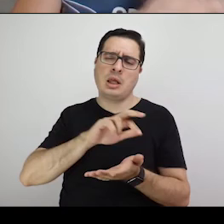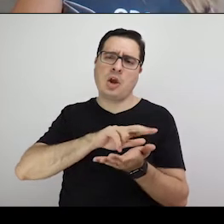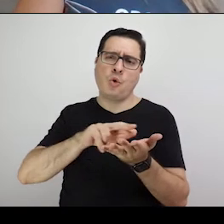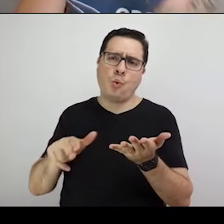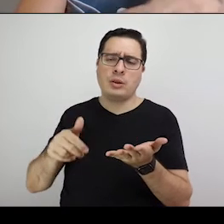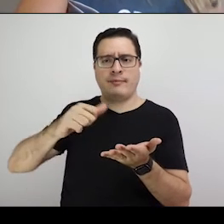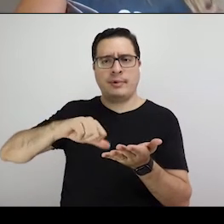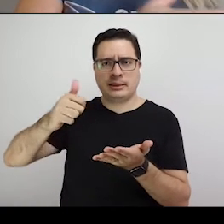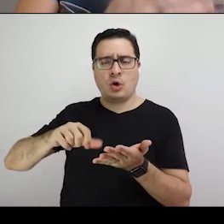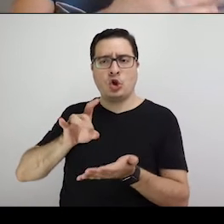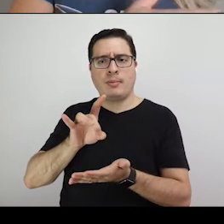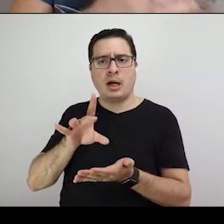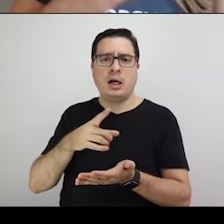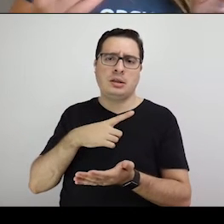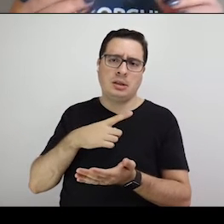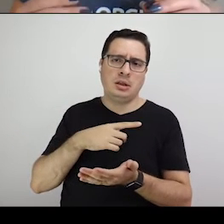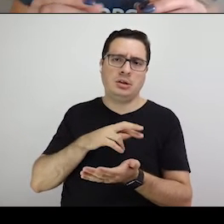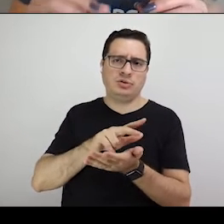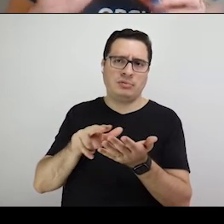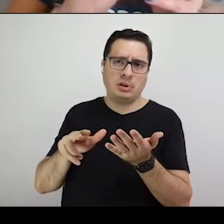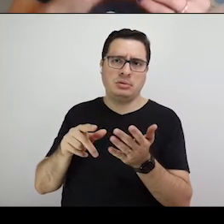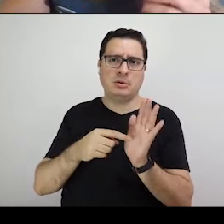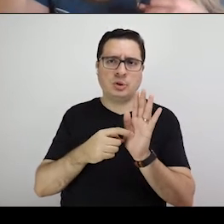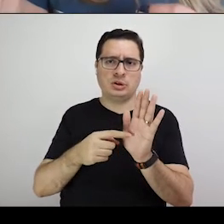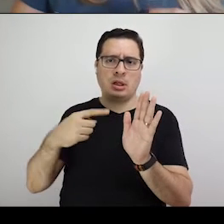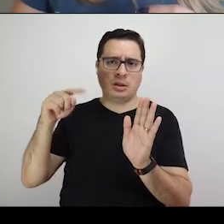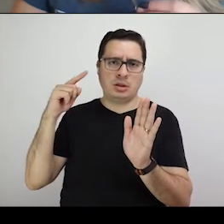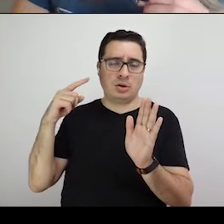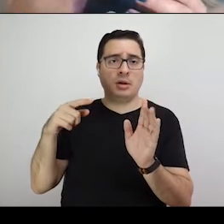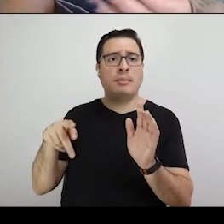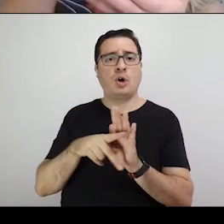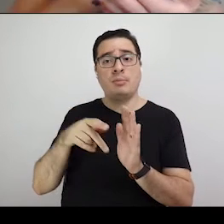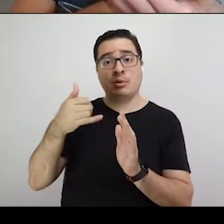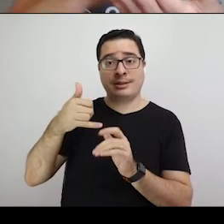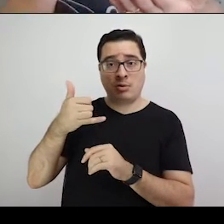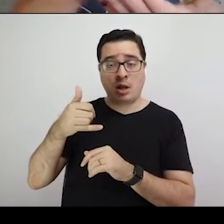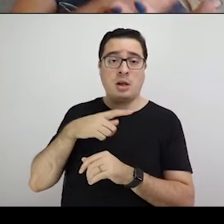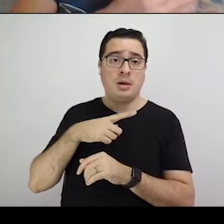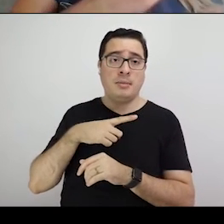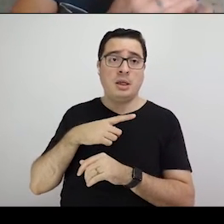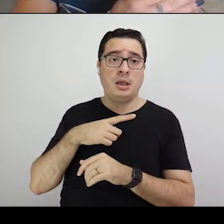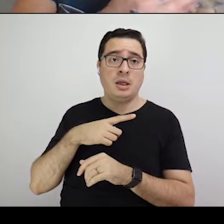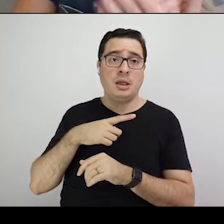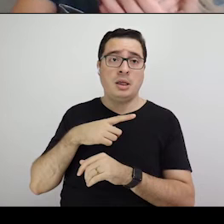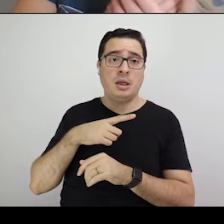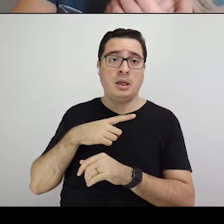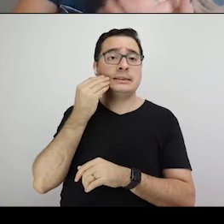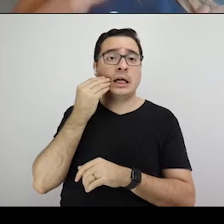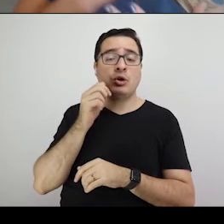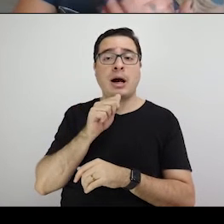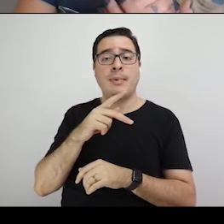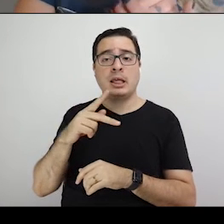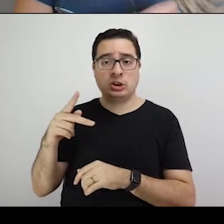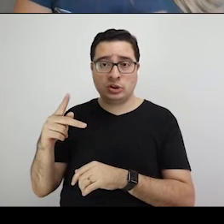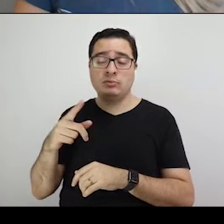como eu mostrei, o Wave e o Talk, também para celulares, né, então, se você quiser testar no aplicativo